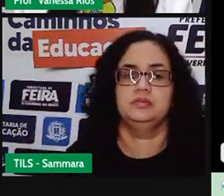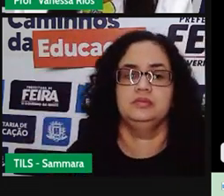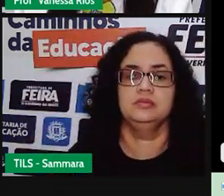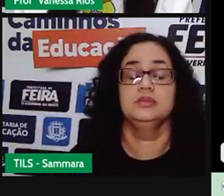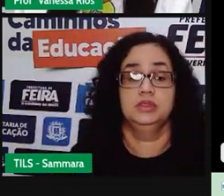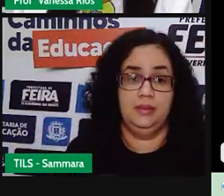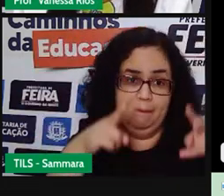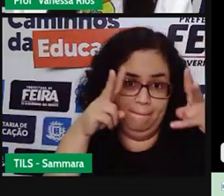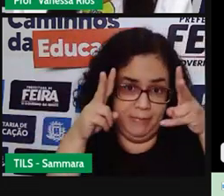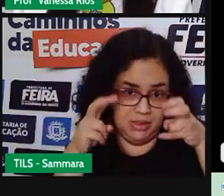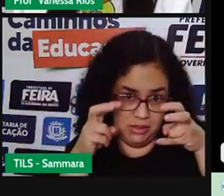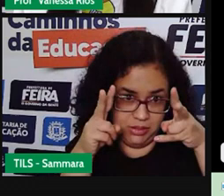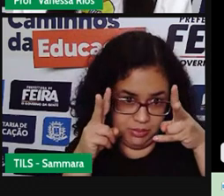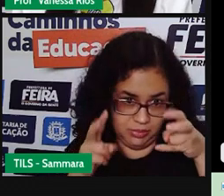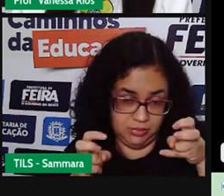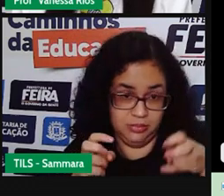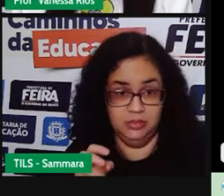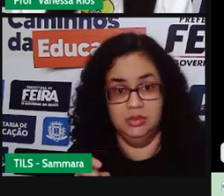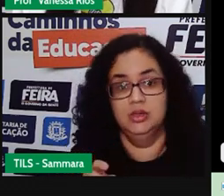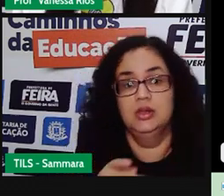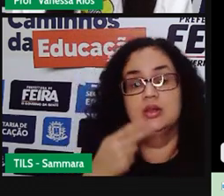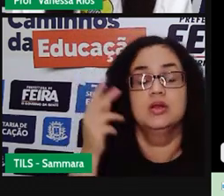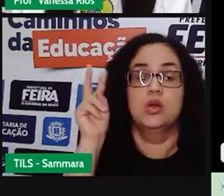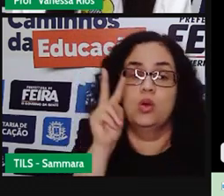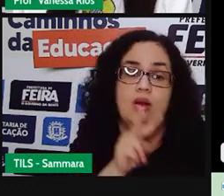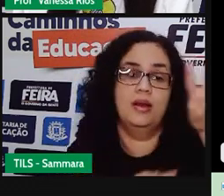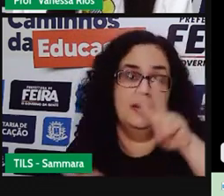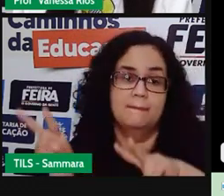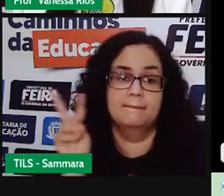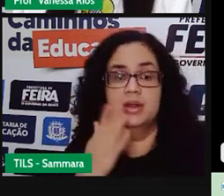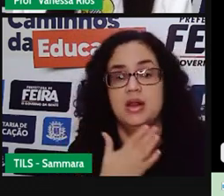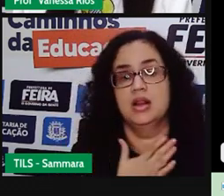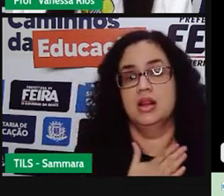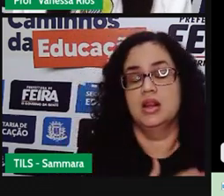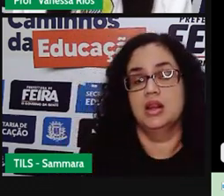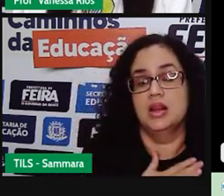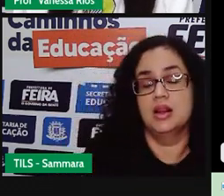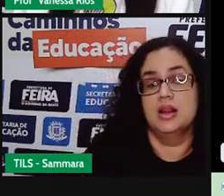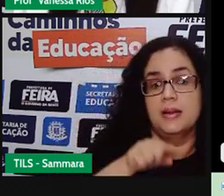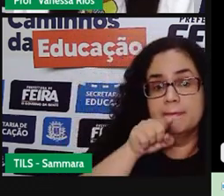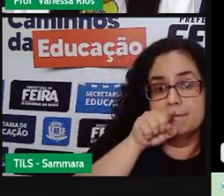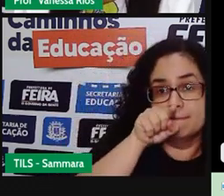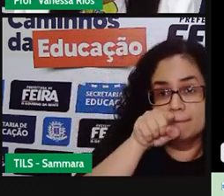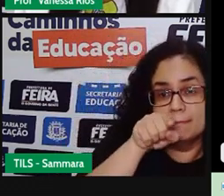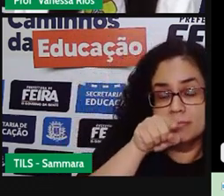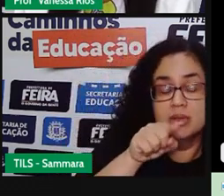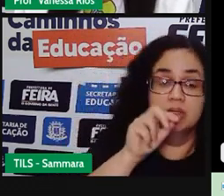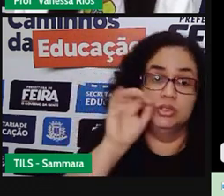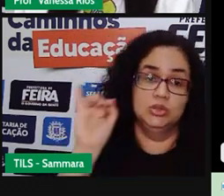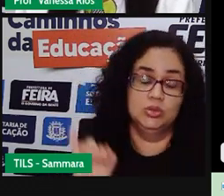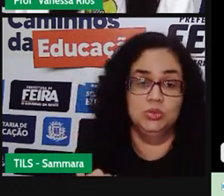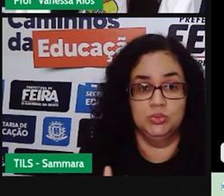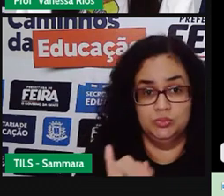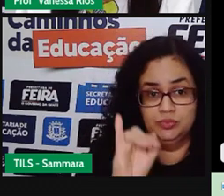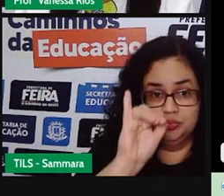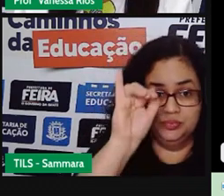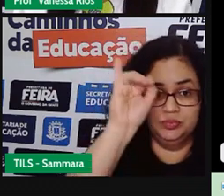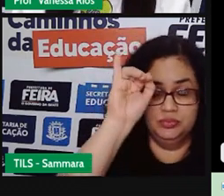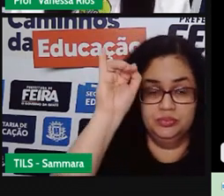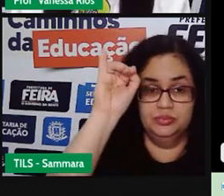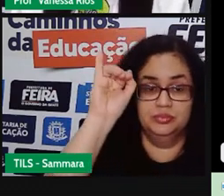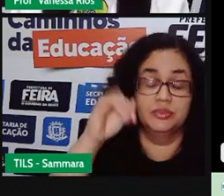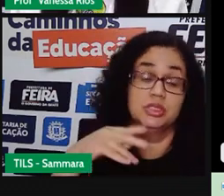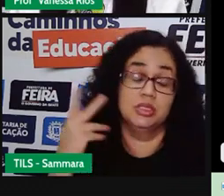pontuação, né? É muito importante. Quando isso não acontece, a gente também percebe diferenças na